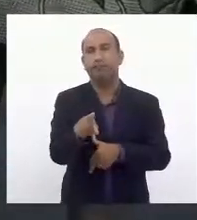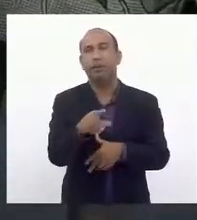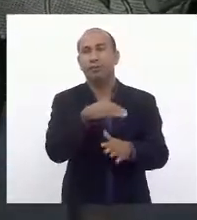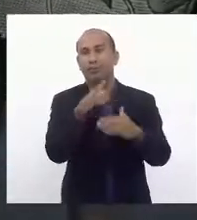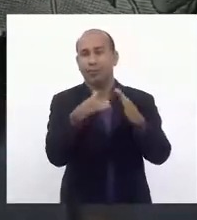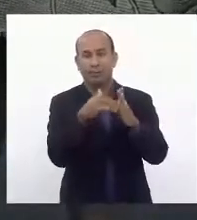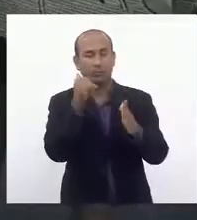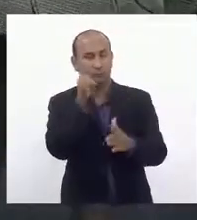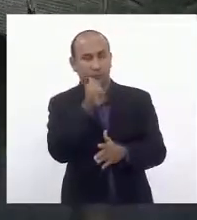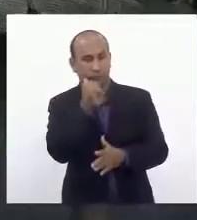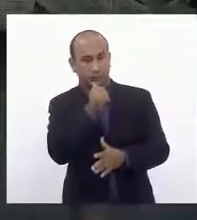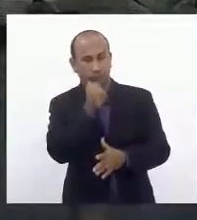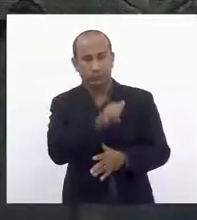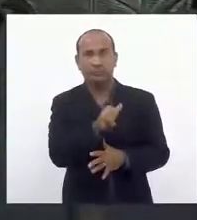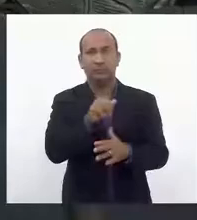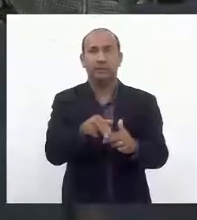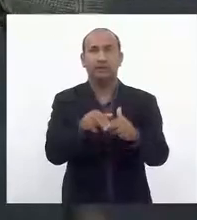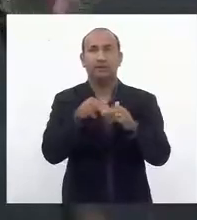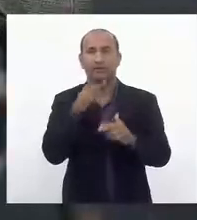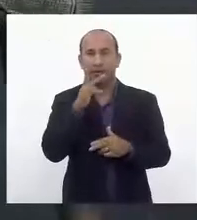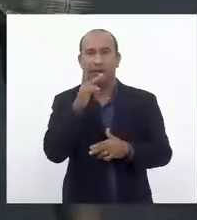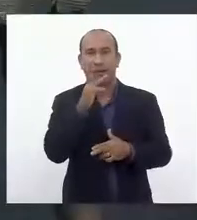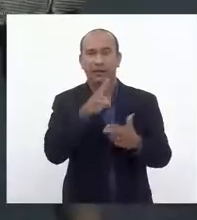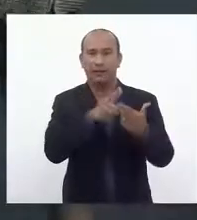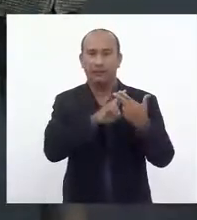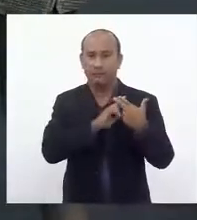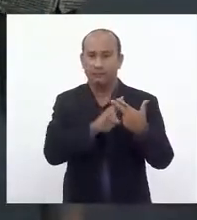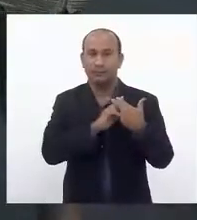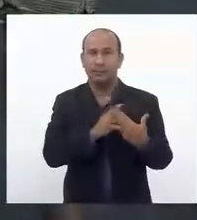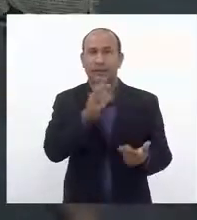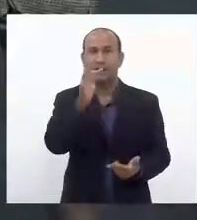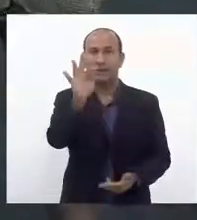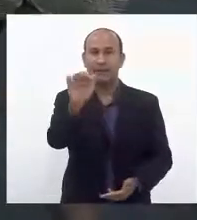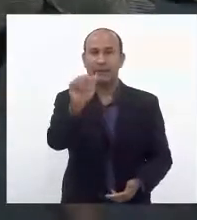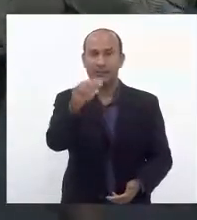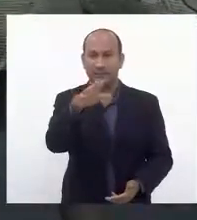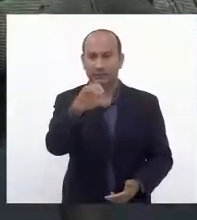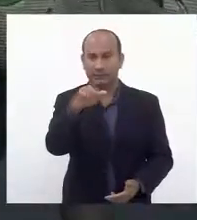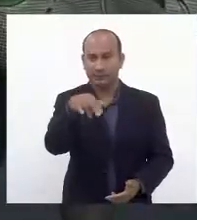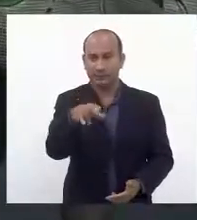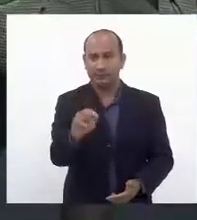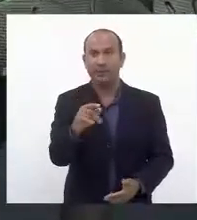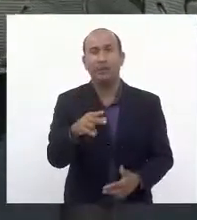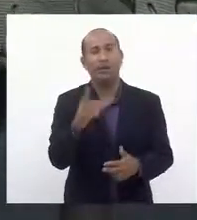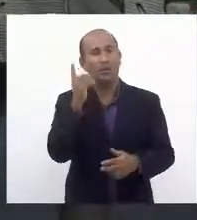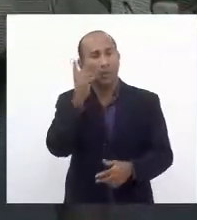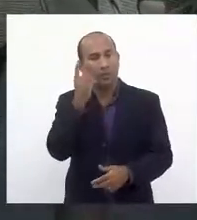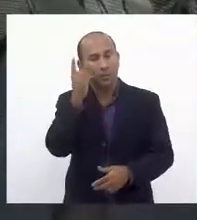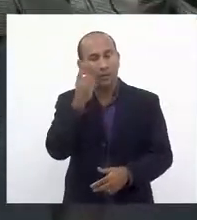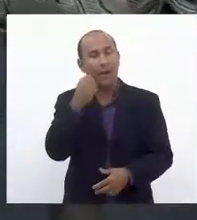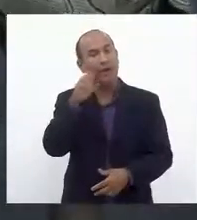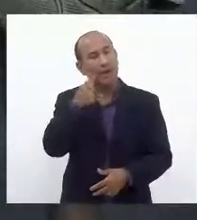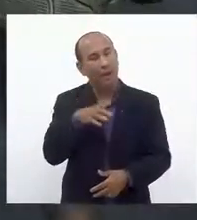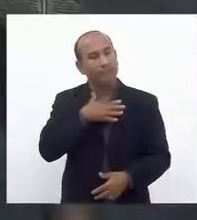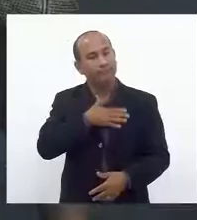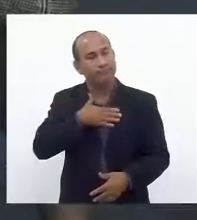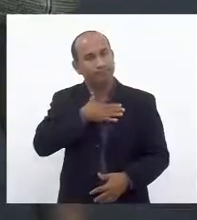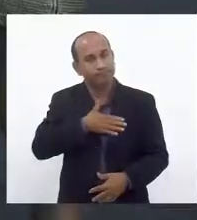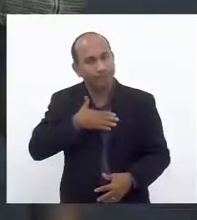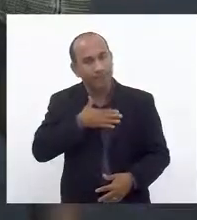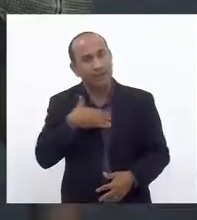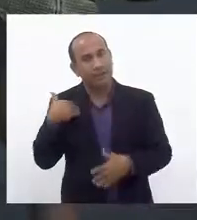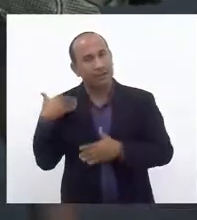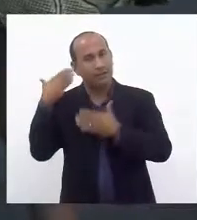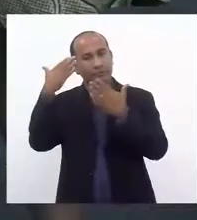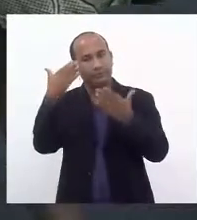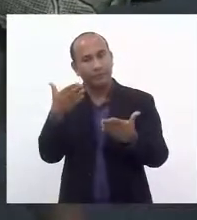nós, isso dito pela própria autora, deputada Franciane Mota. Então, deputada Franciane, é com muito prazer que eu